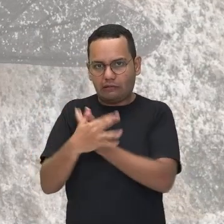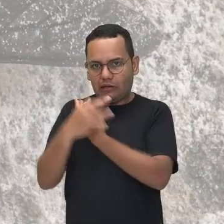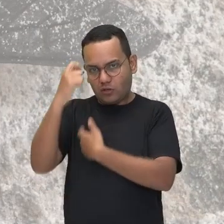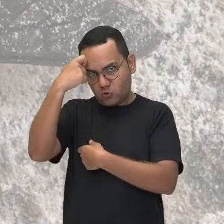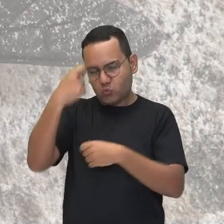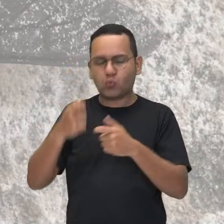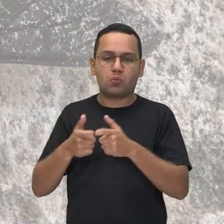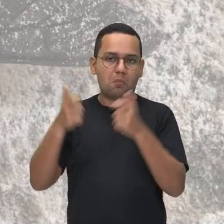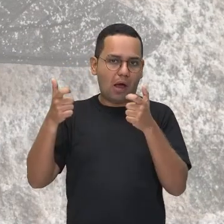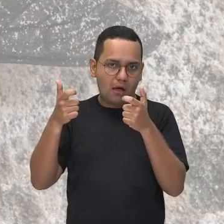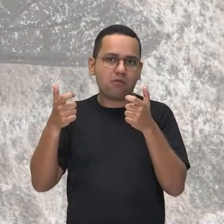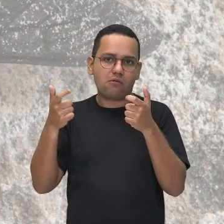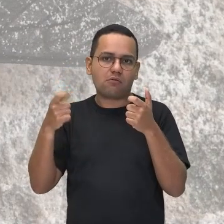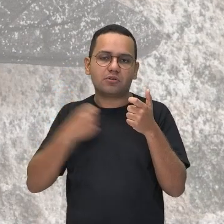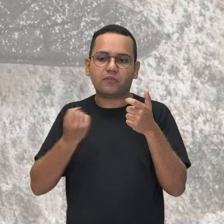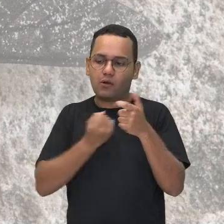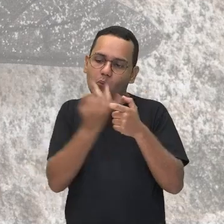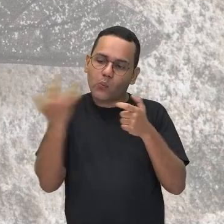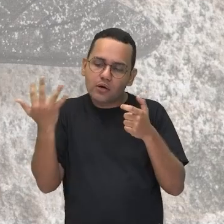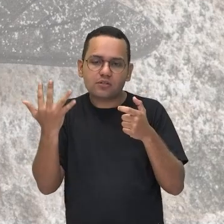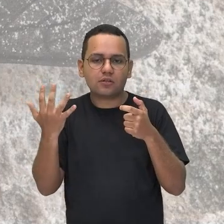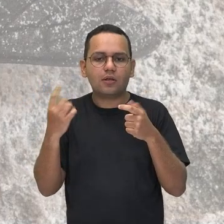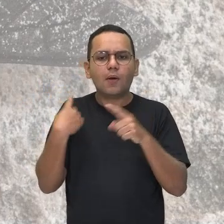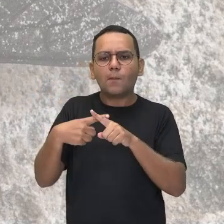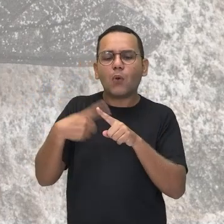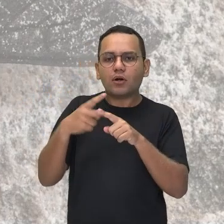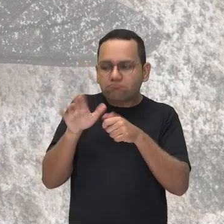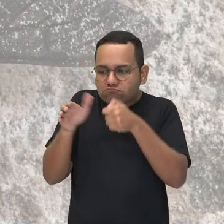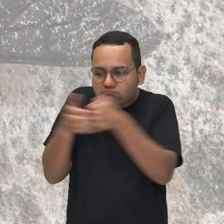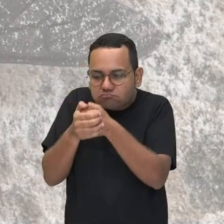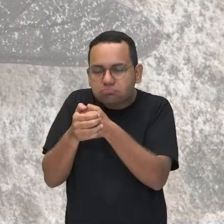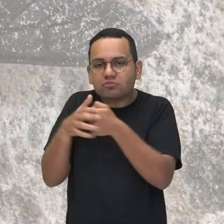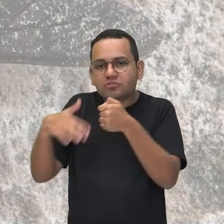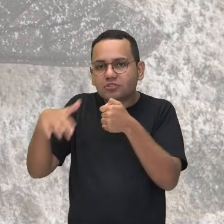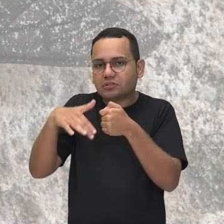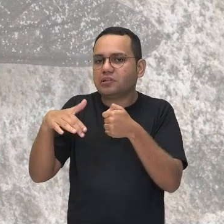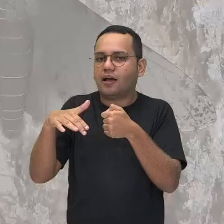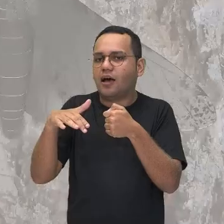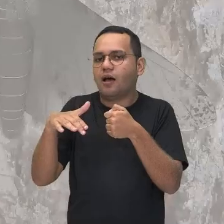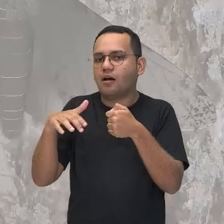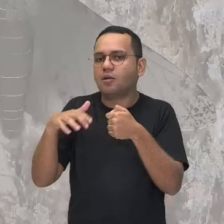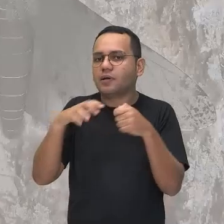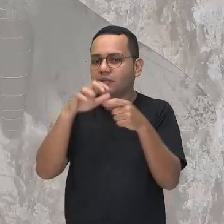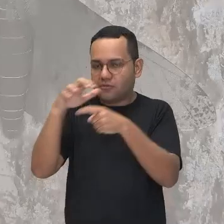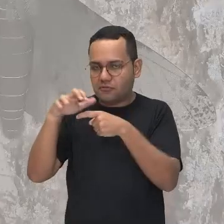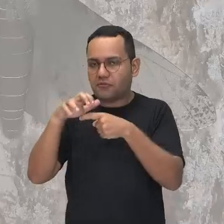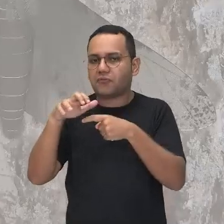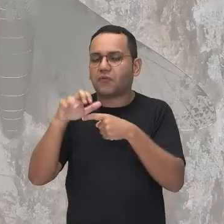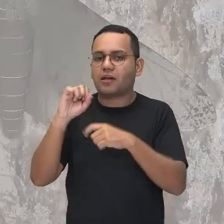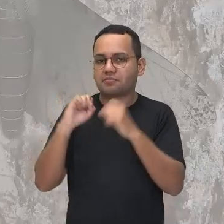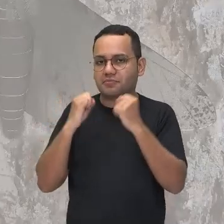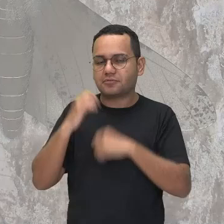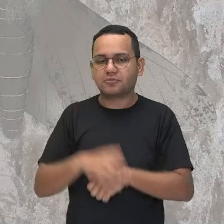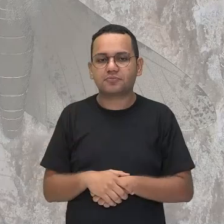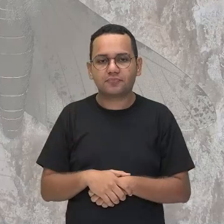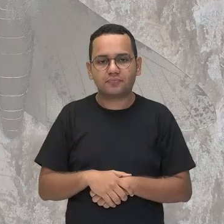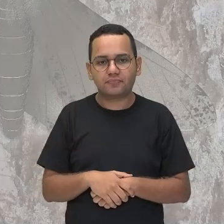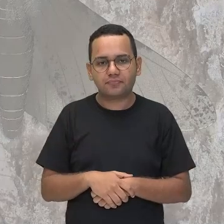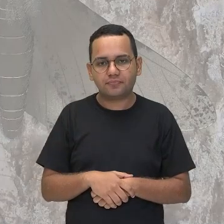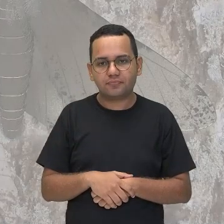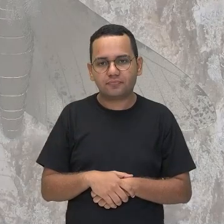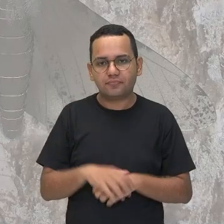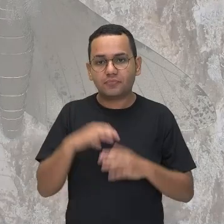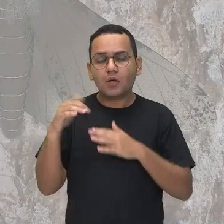melhor camuflados contra os troncos escurecidos pelas emissões industriais. Este exemplo destaca a